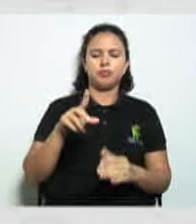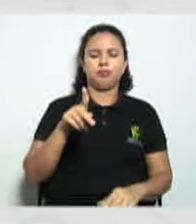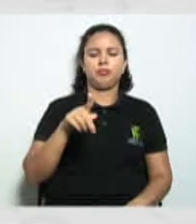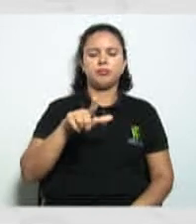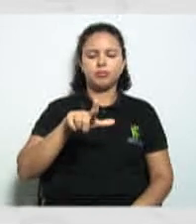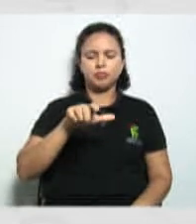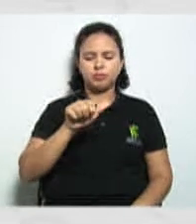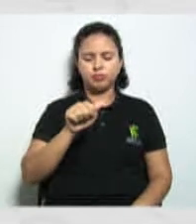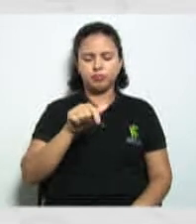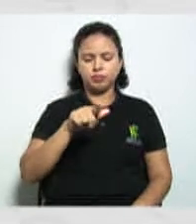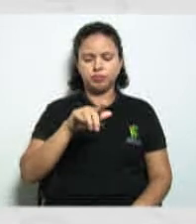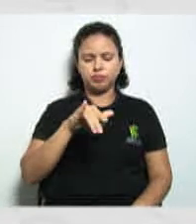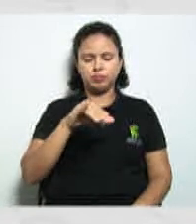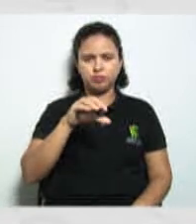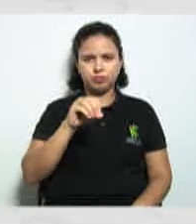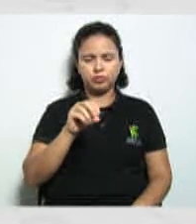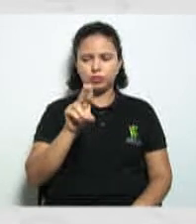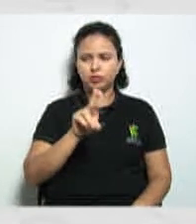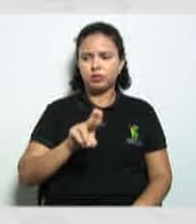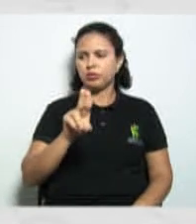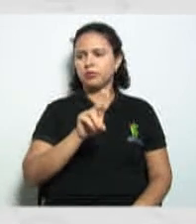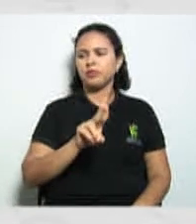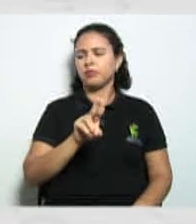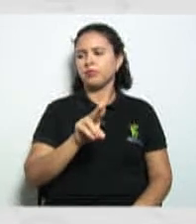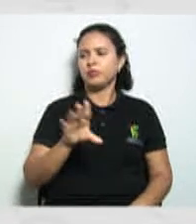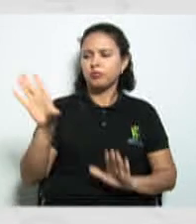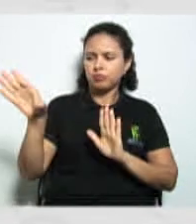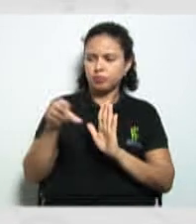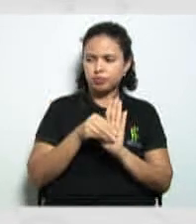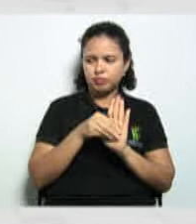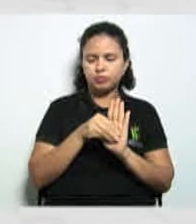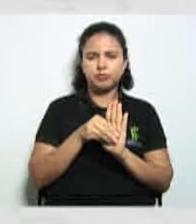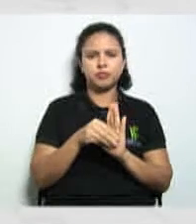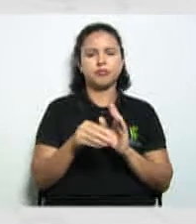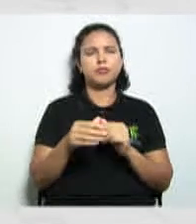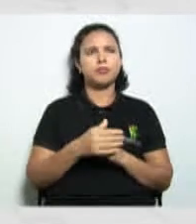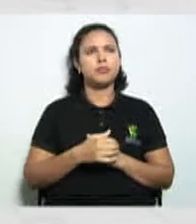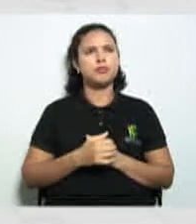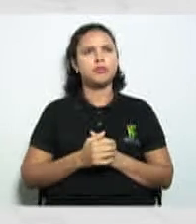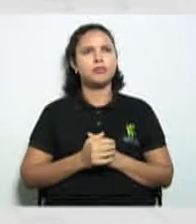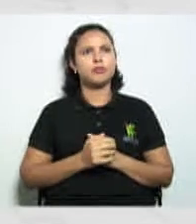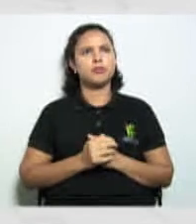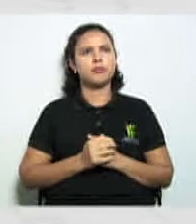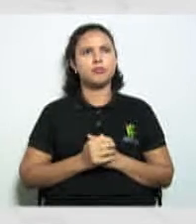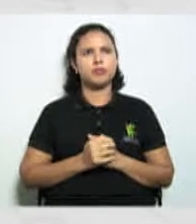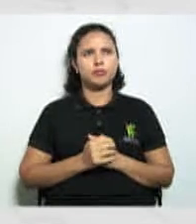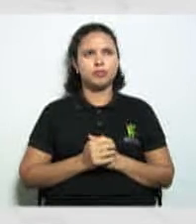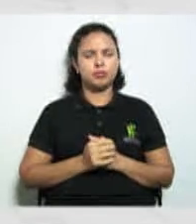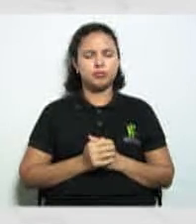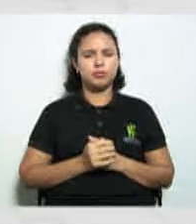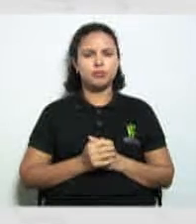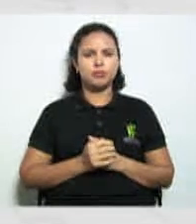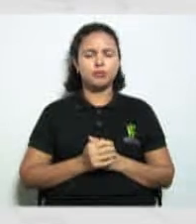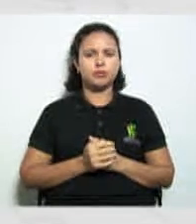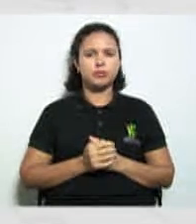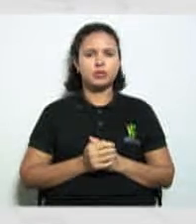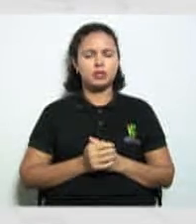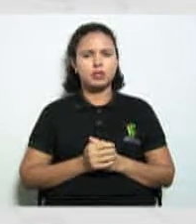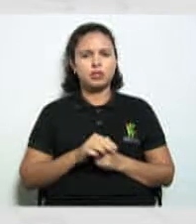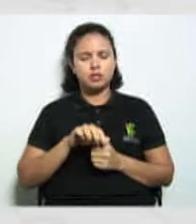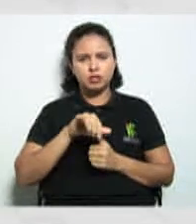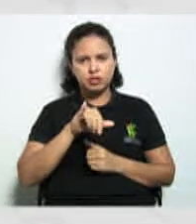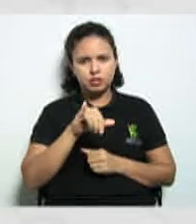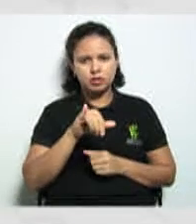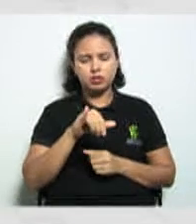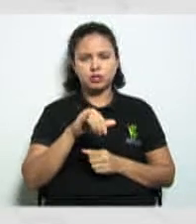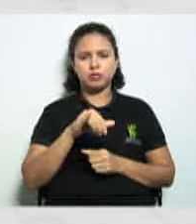de autoria de outrem sem a devida citação. É isso mesmo. Muito bem. Caso não seja possível realizar